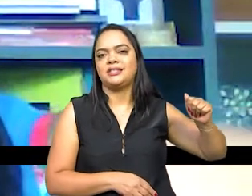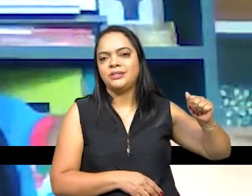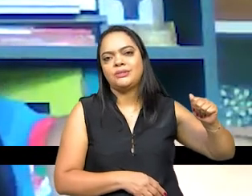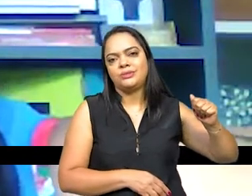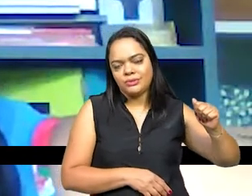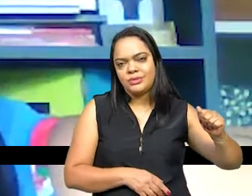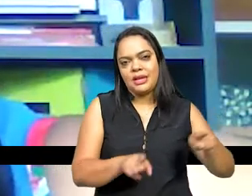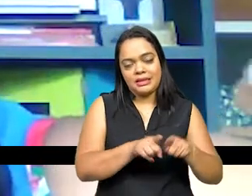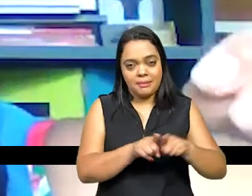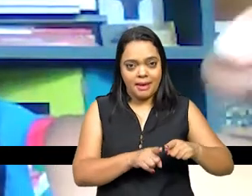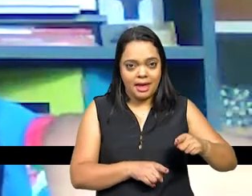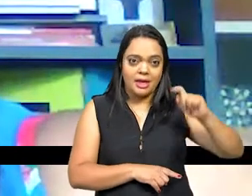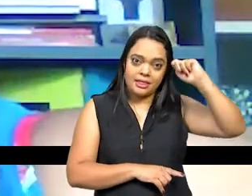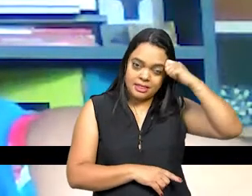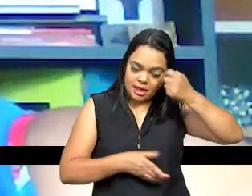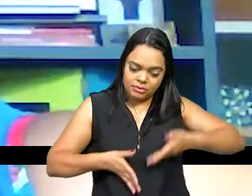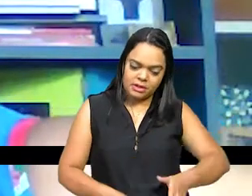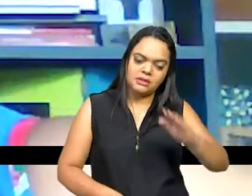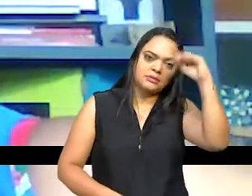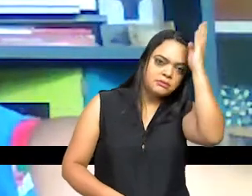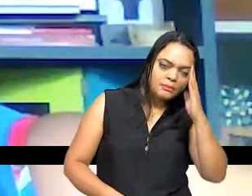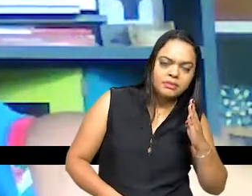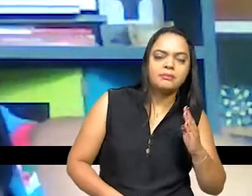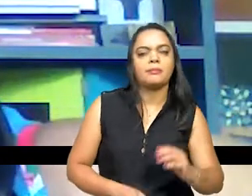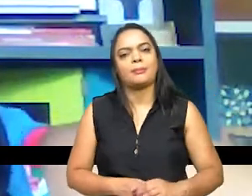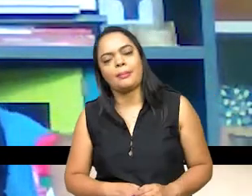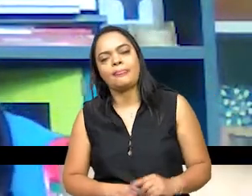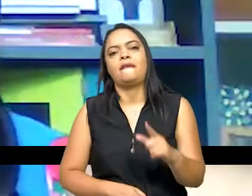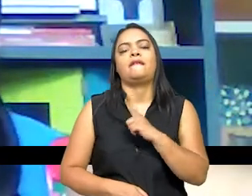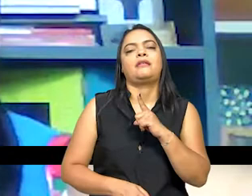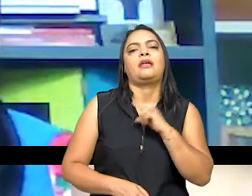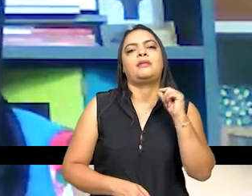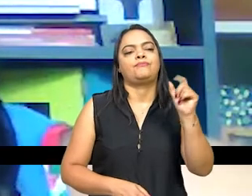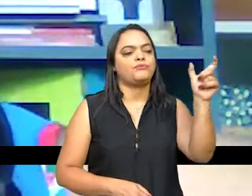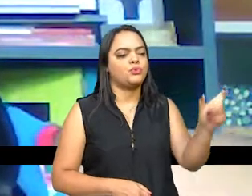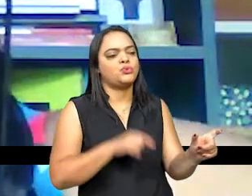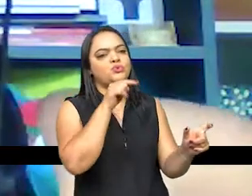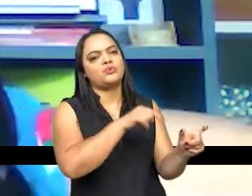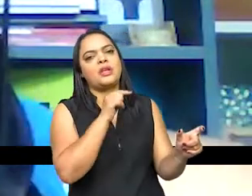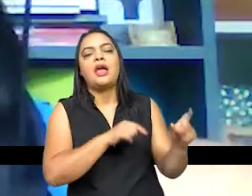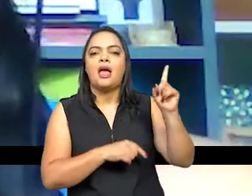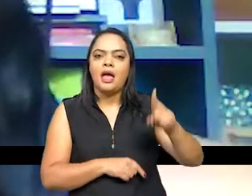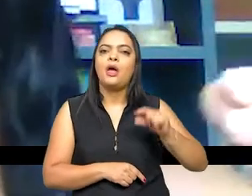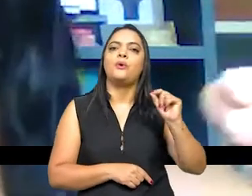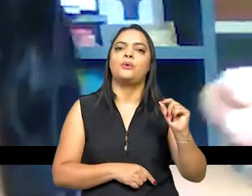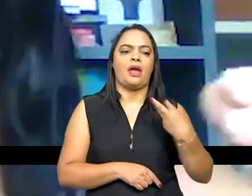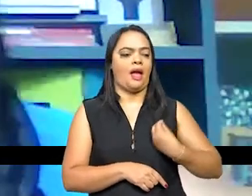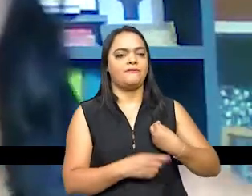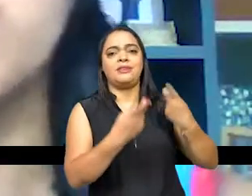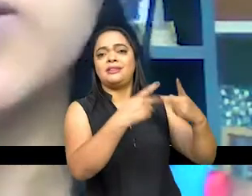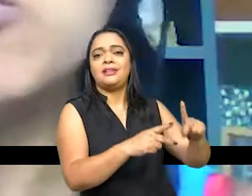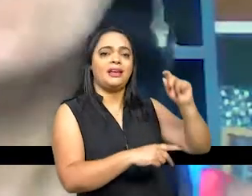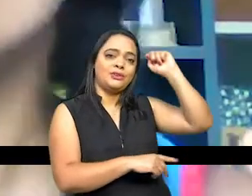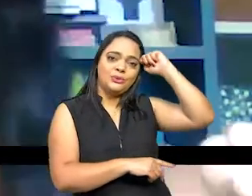dos negros nascidos no Brasil. Então, a gente tem essa dimensão de sujeito, foram condições concretas de existência que a gente chegou